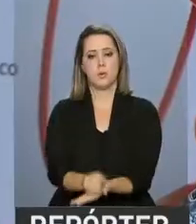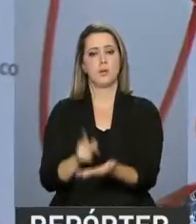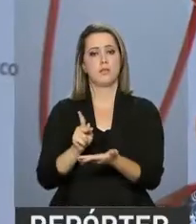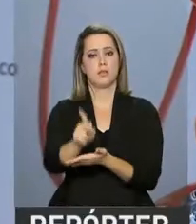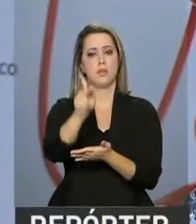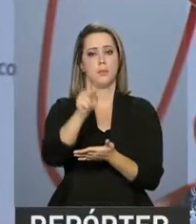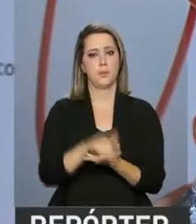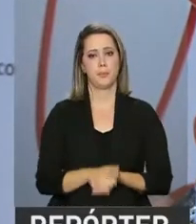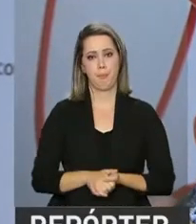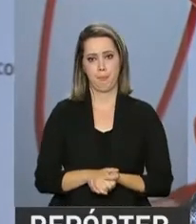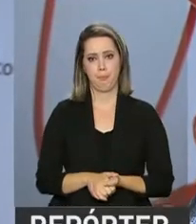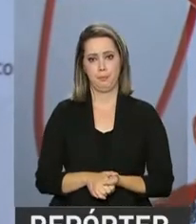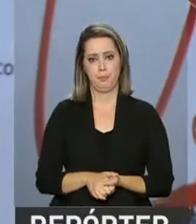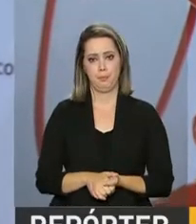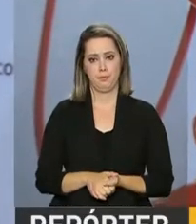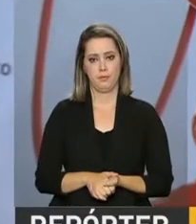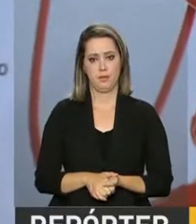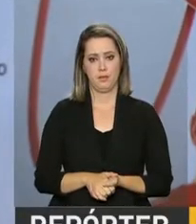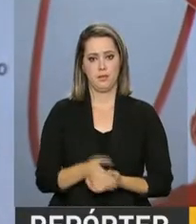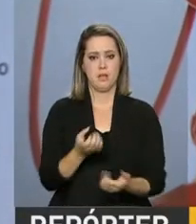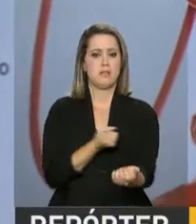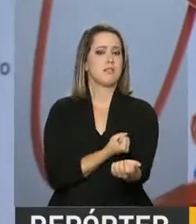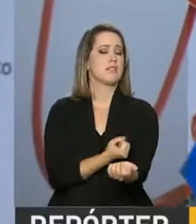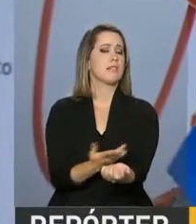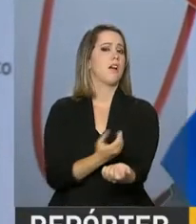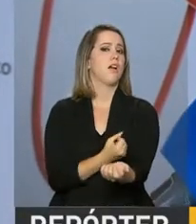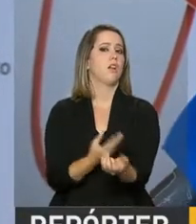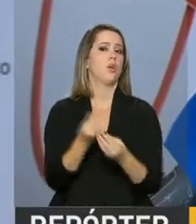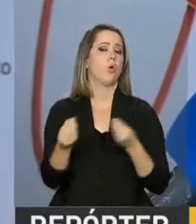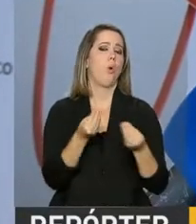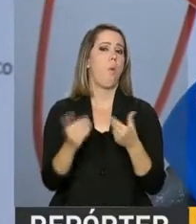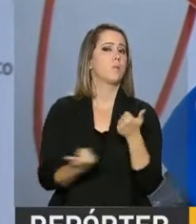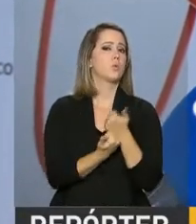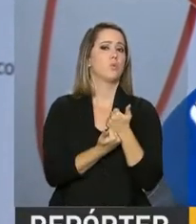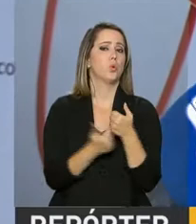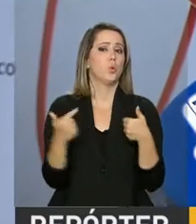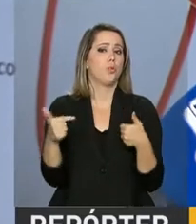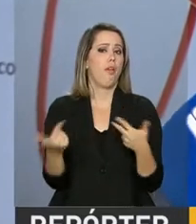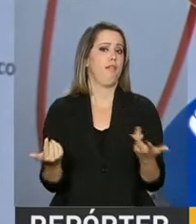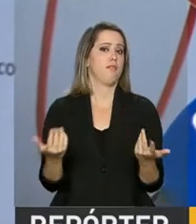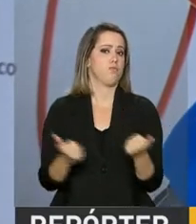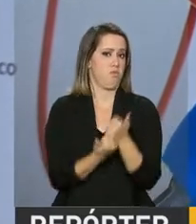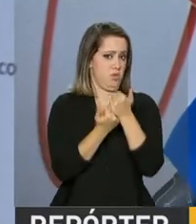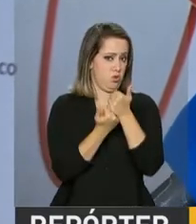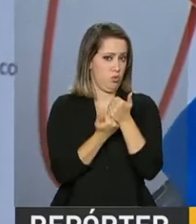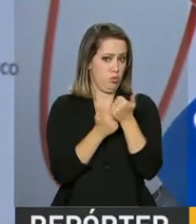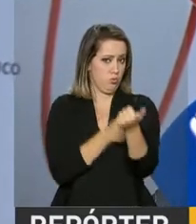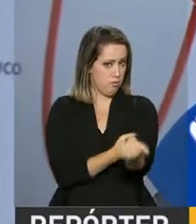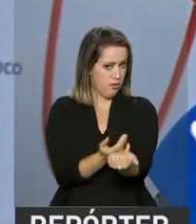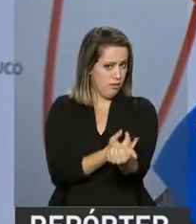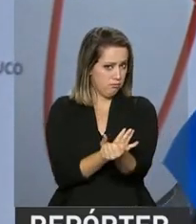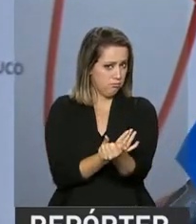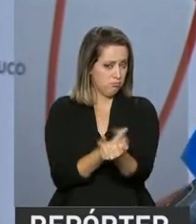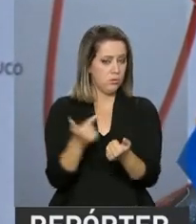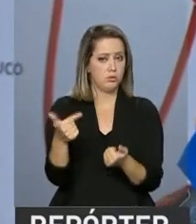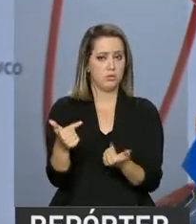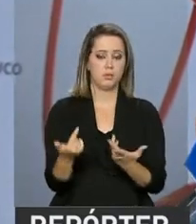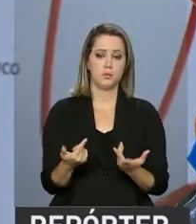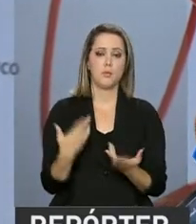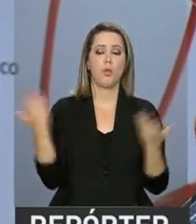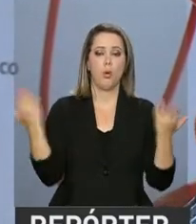importante é saber que o sangue não dói substituto por isso a nossa prioridade estar aqui hoje na lançando a campanha